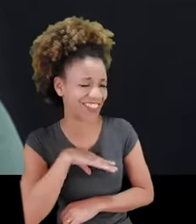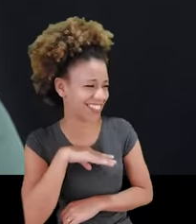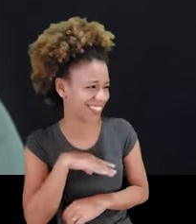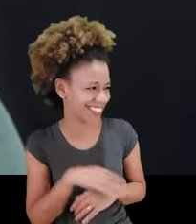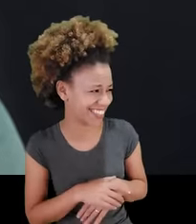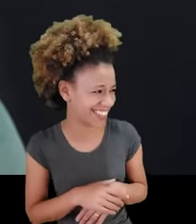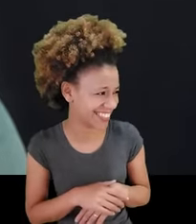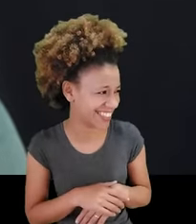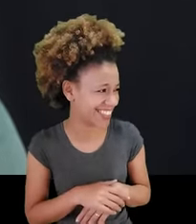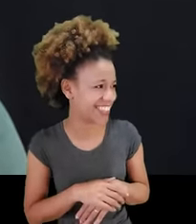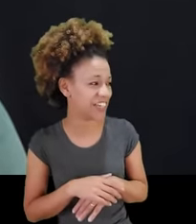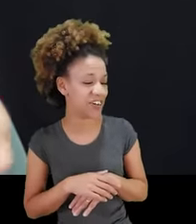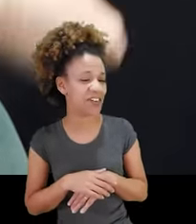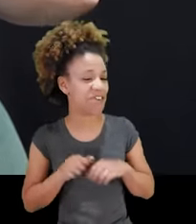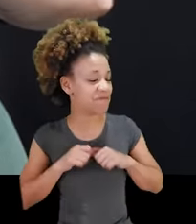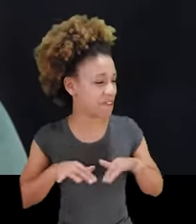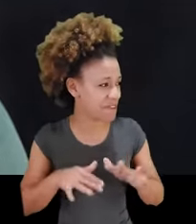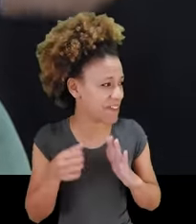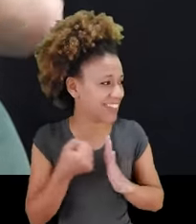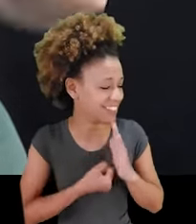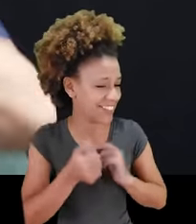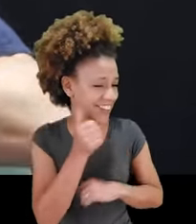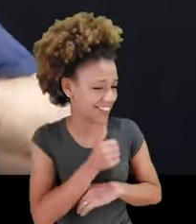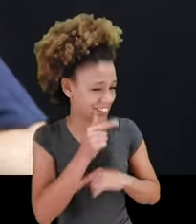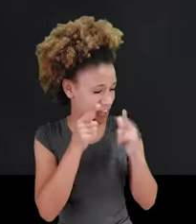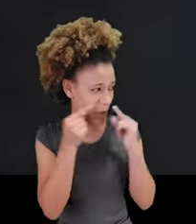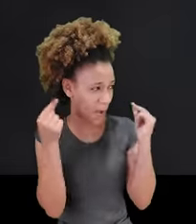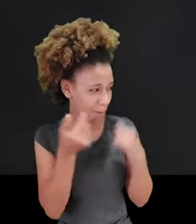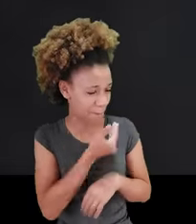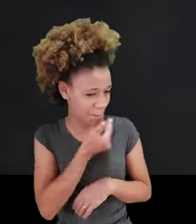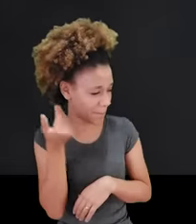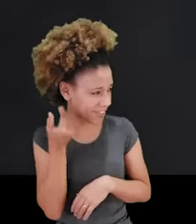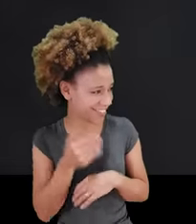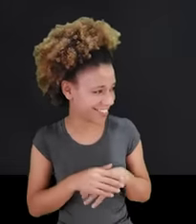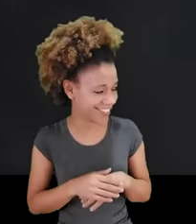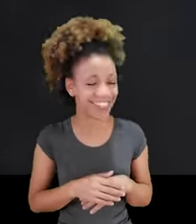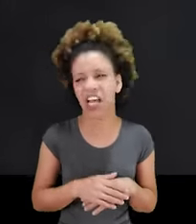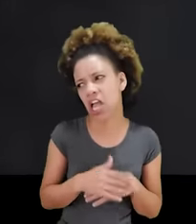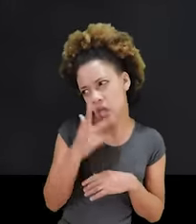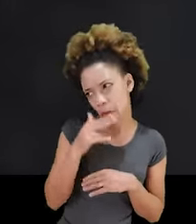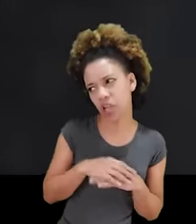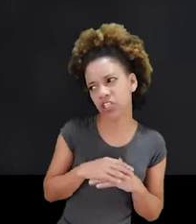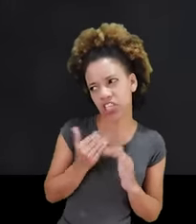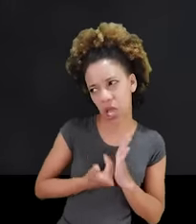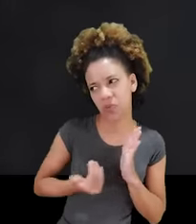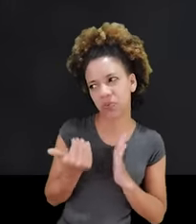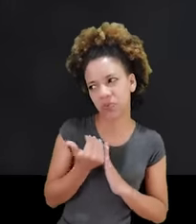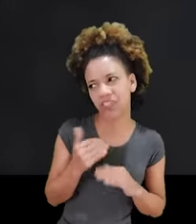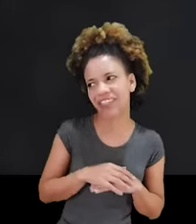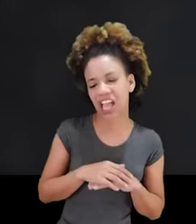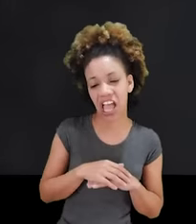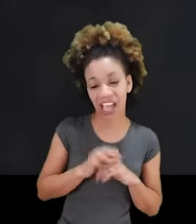sei. Eu digo que o movimento feminista aqui em Portugal vou deixar as minhas bigodes sim. Eu acho que era a altura das mulheres. Esse sim,